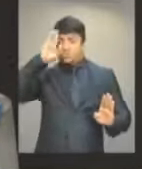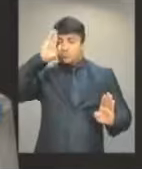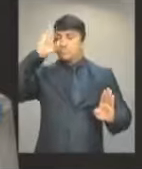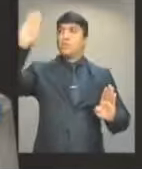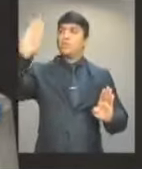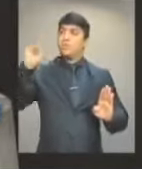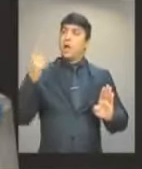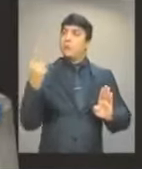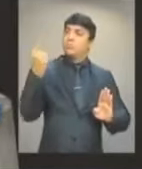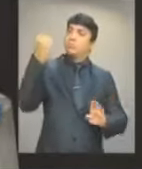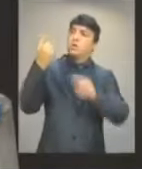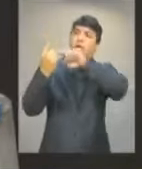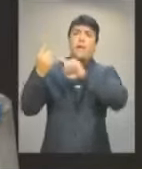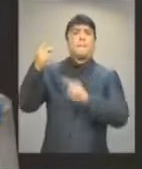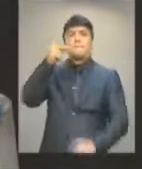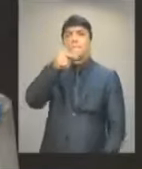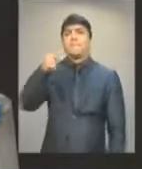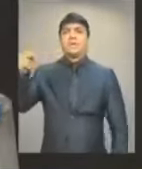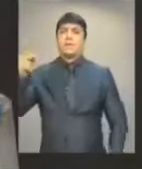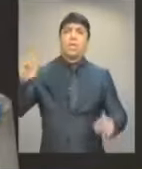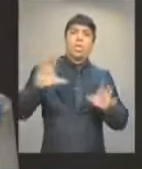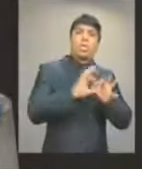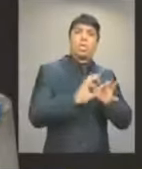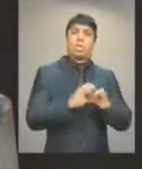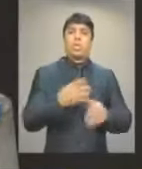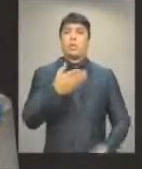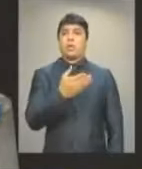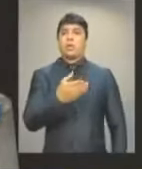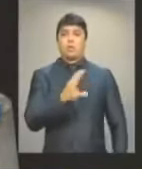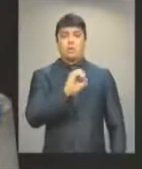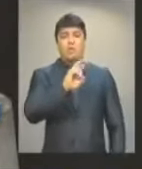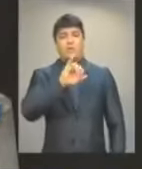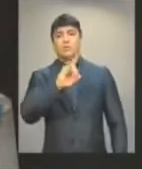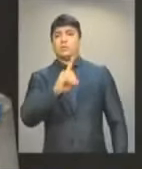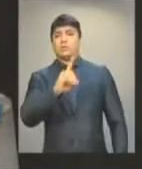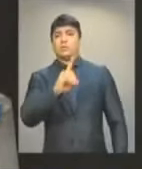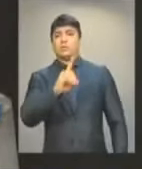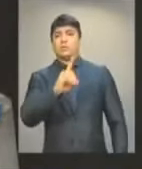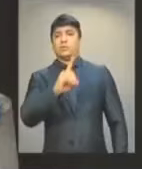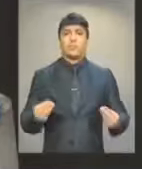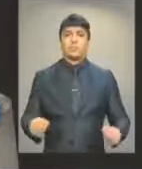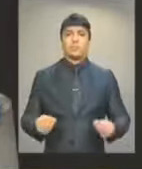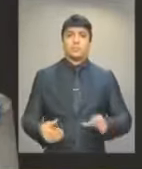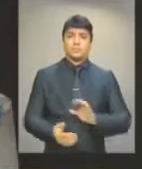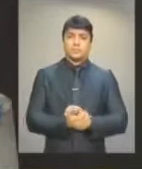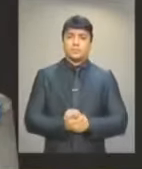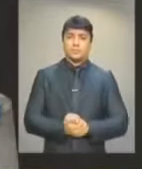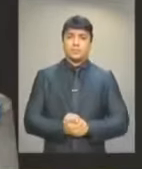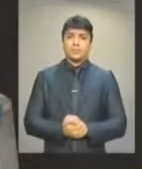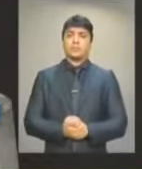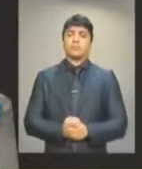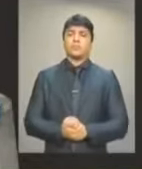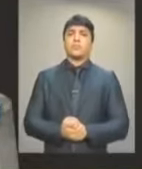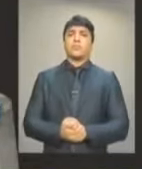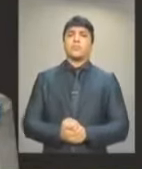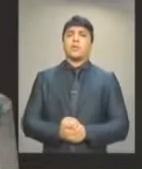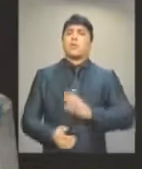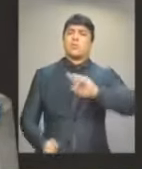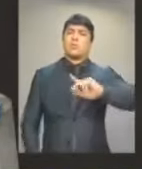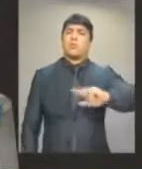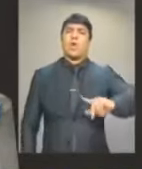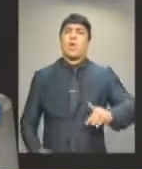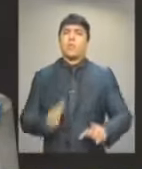o maior aliado e pior para as famílias brasileiras foi o governo federal, foi o governo Bolsonaro. Não só